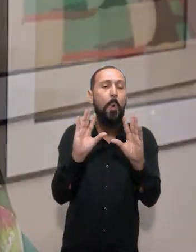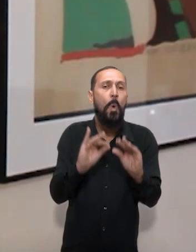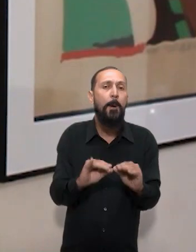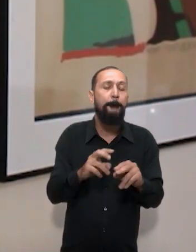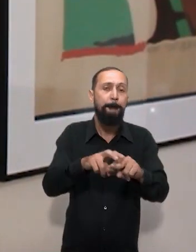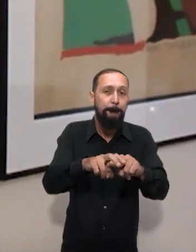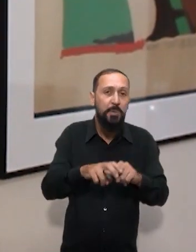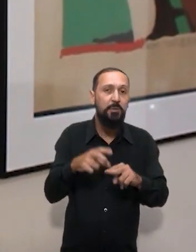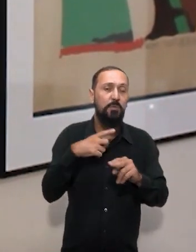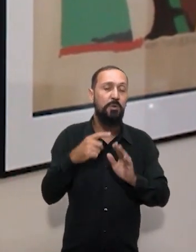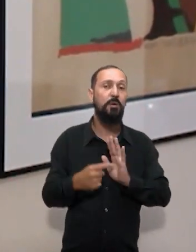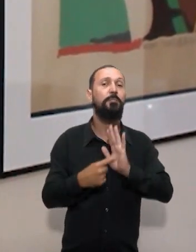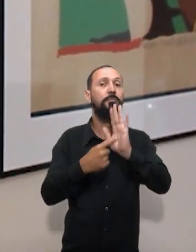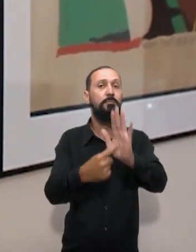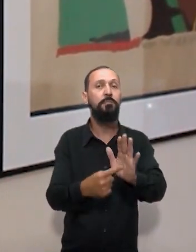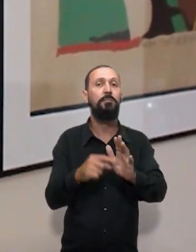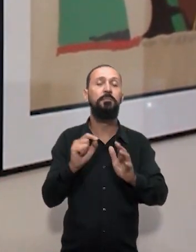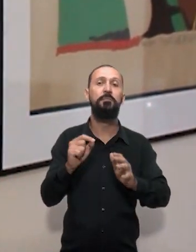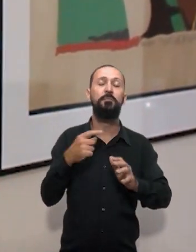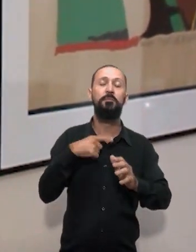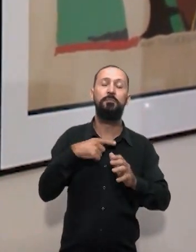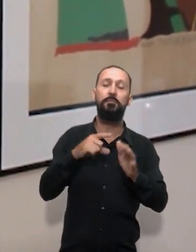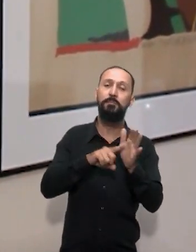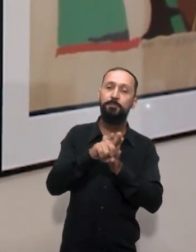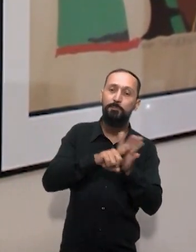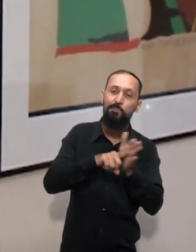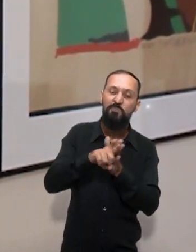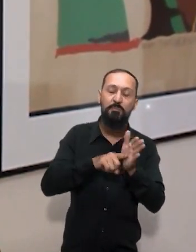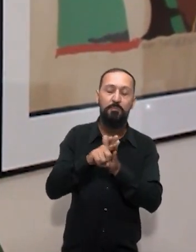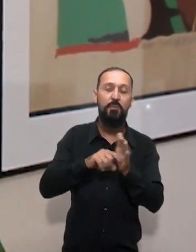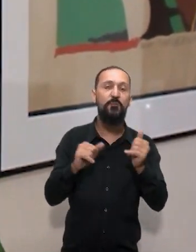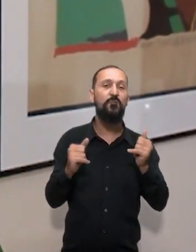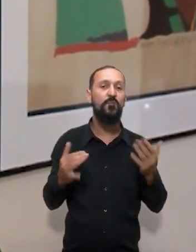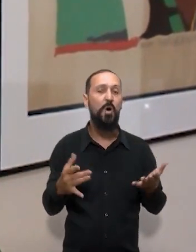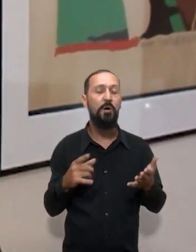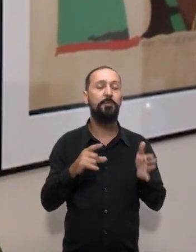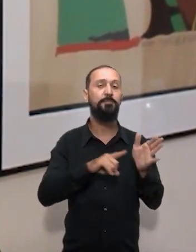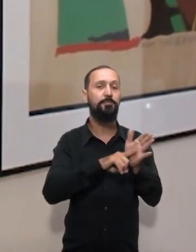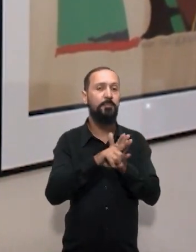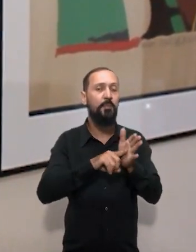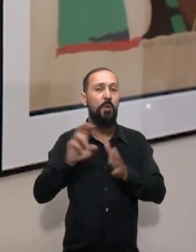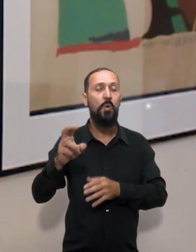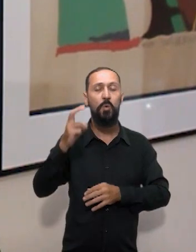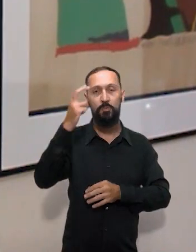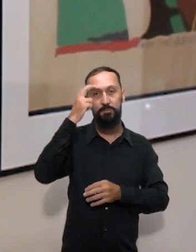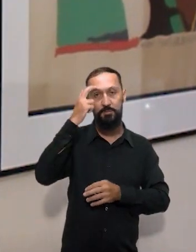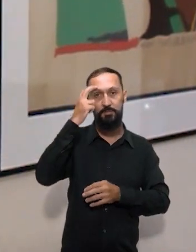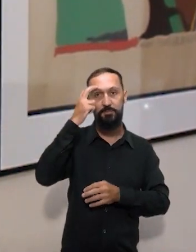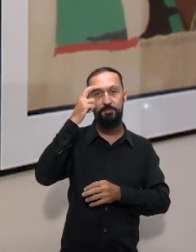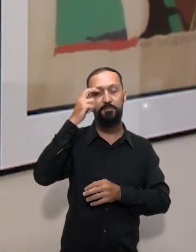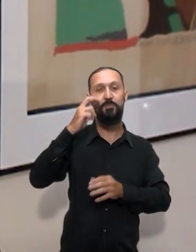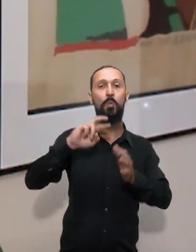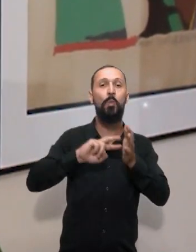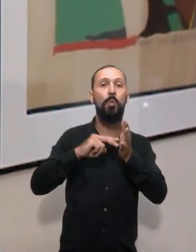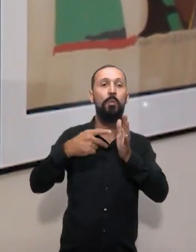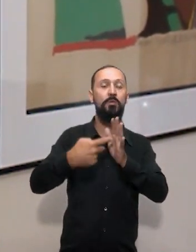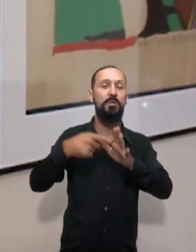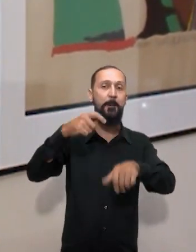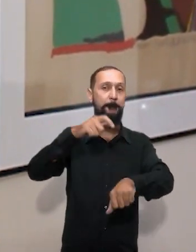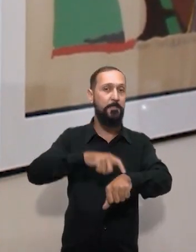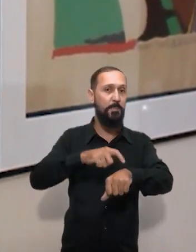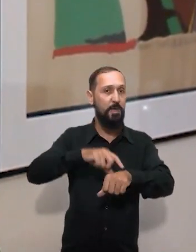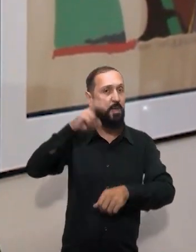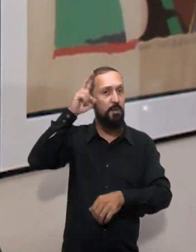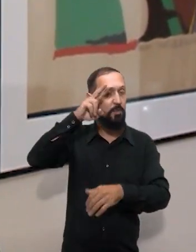apagado. E foi por isso que eu resolvi trazer à tona, né, e dar um mergulho, uma pesquisa de campo, né, uma pesquisa cultural em relação